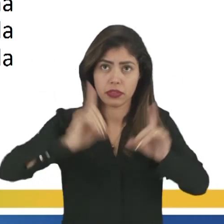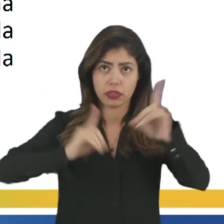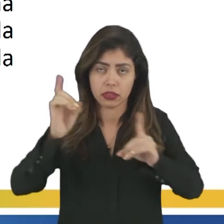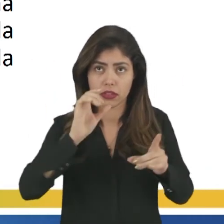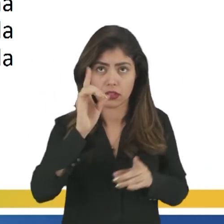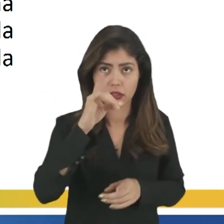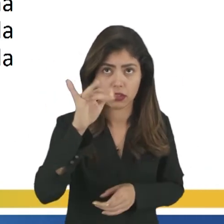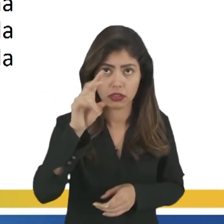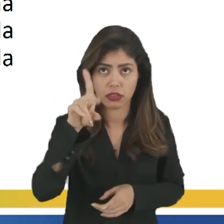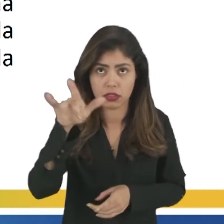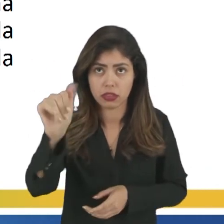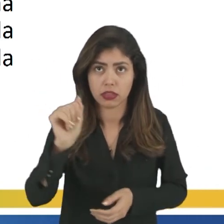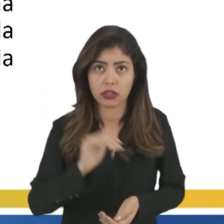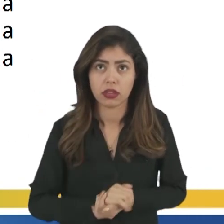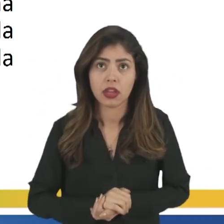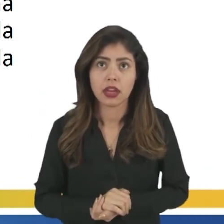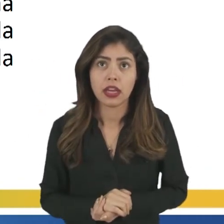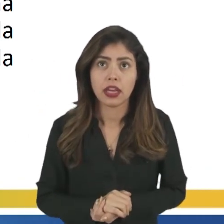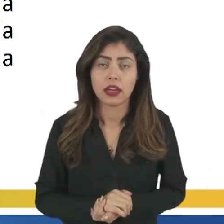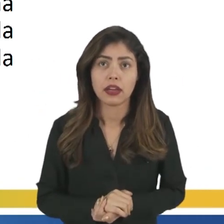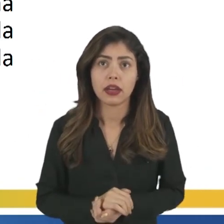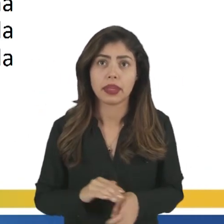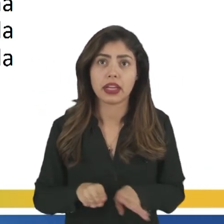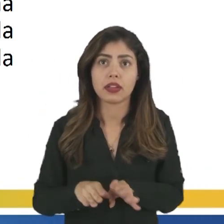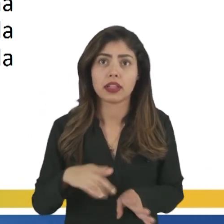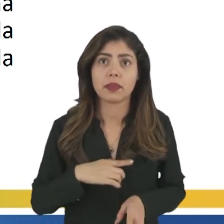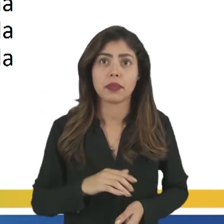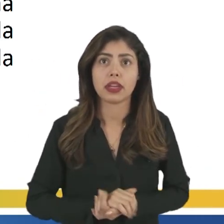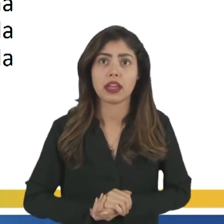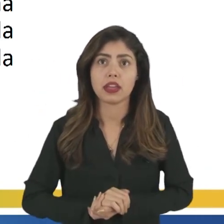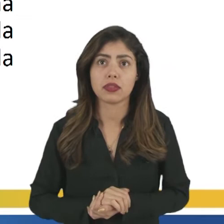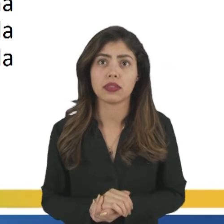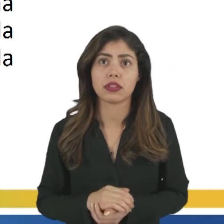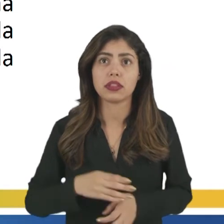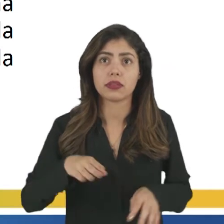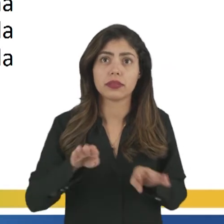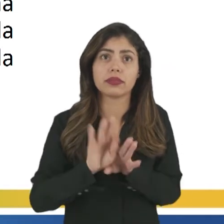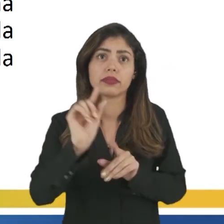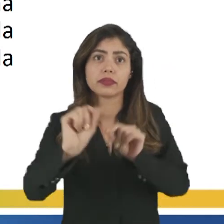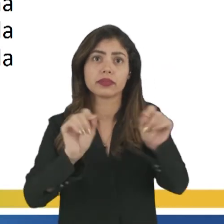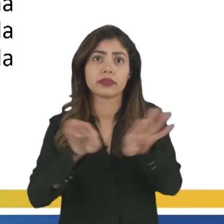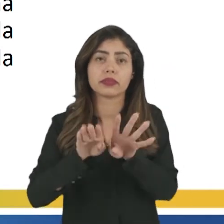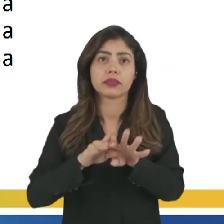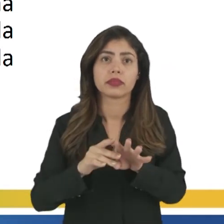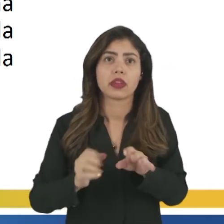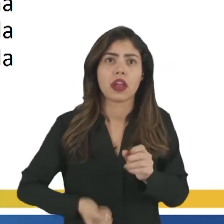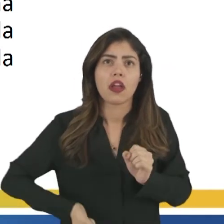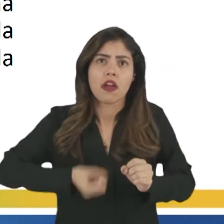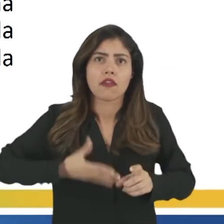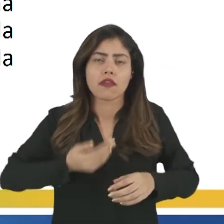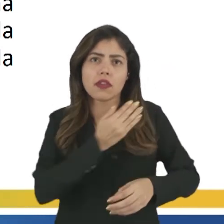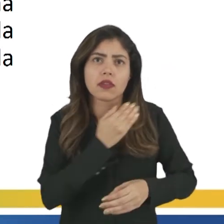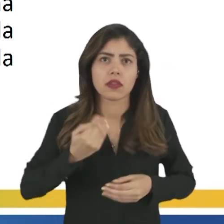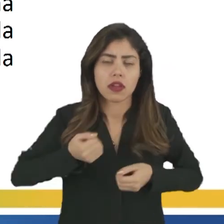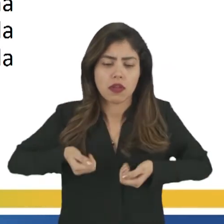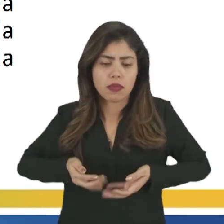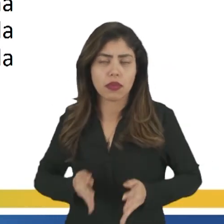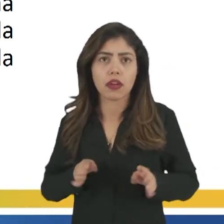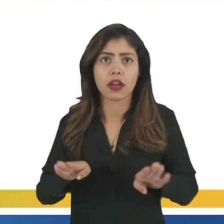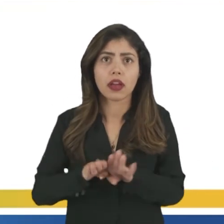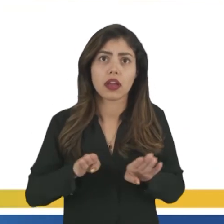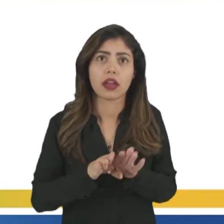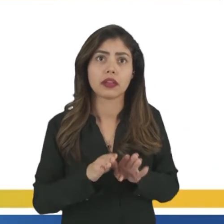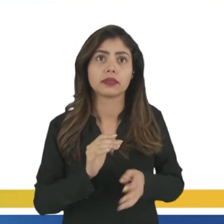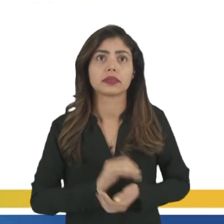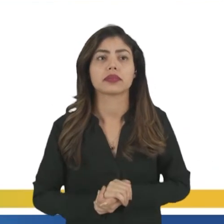Deusa da lua, da fertilidade, da sexualidade e da guerra, adorada principalmente em Sidom, Tiro e